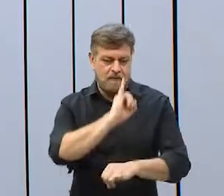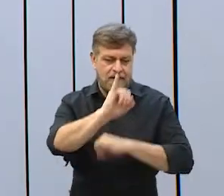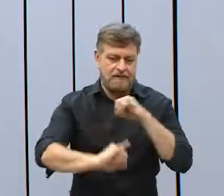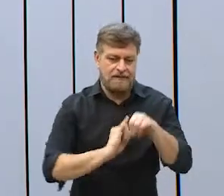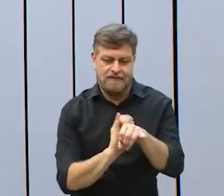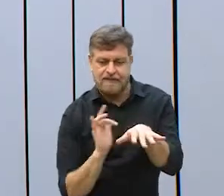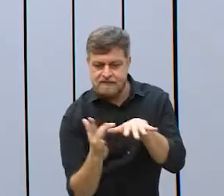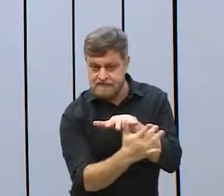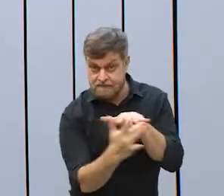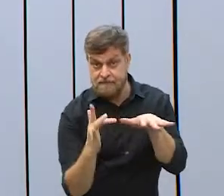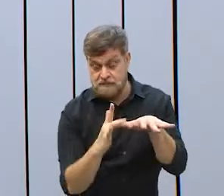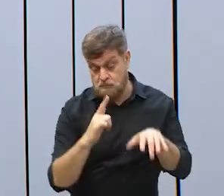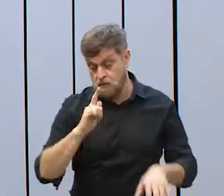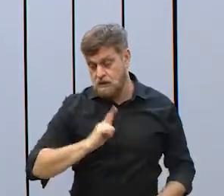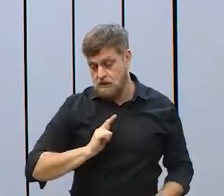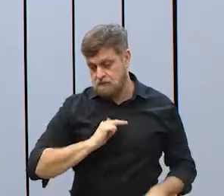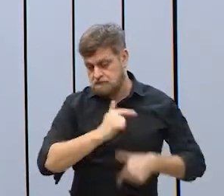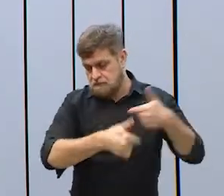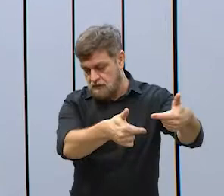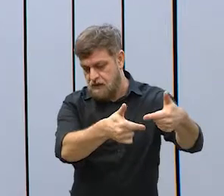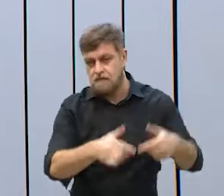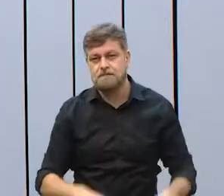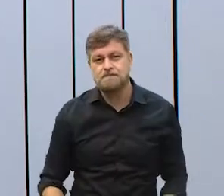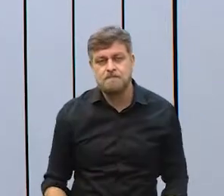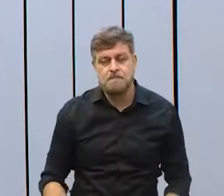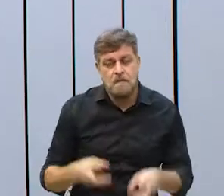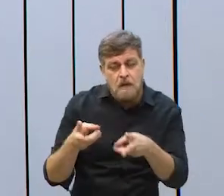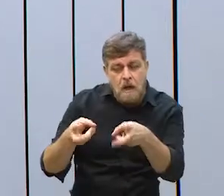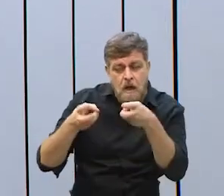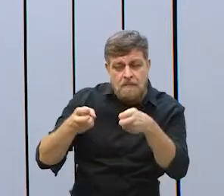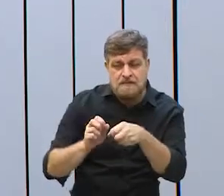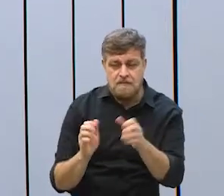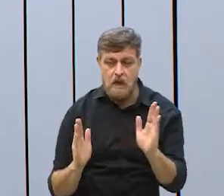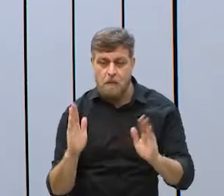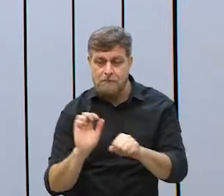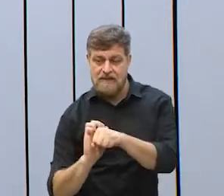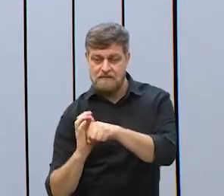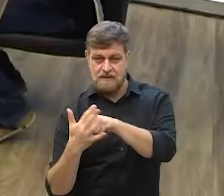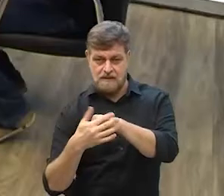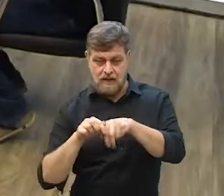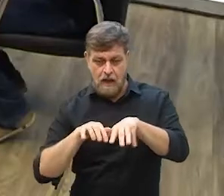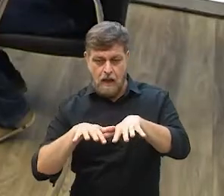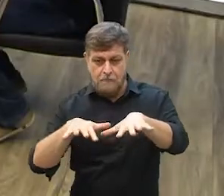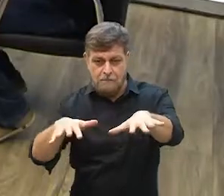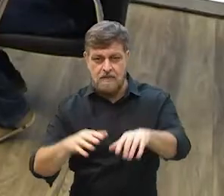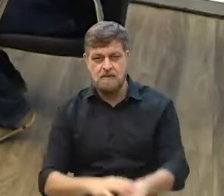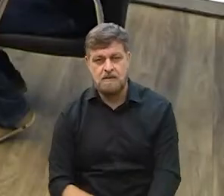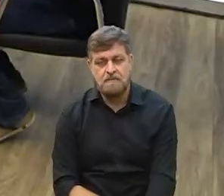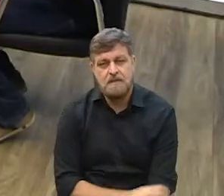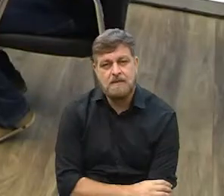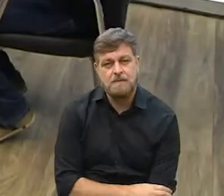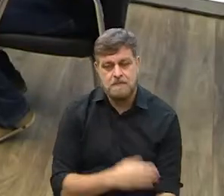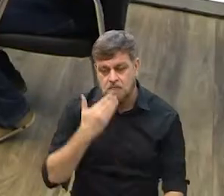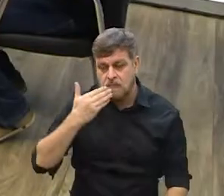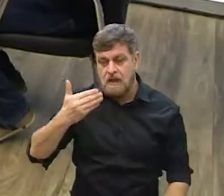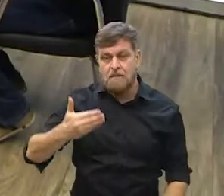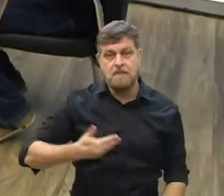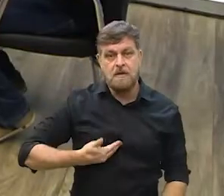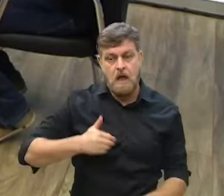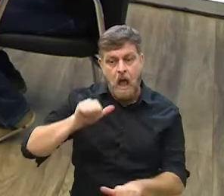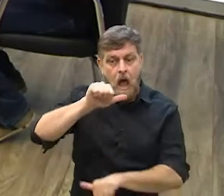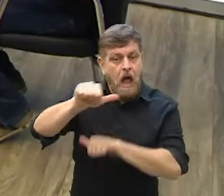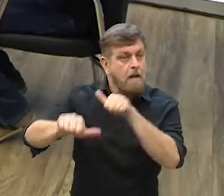e tal. Mas o que eu percebi? Durante a pandemia, justamente, Cecília, as minhas demandas, elas mudaram